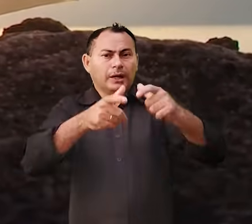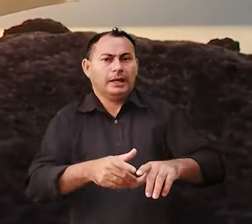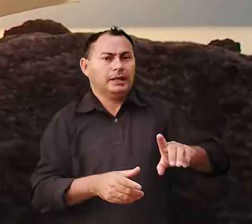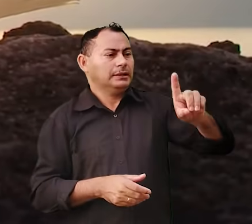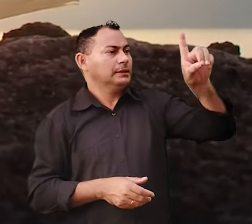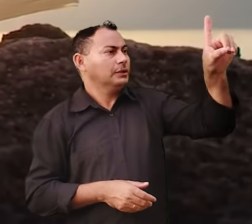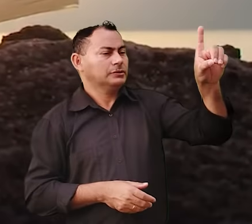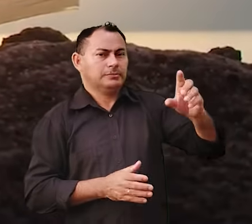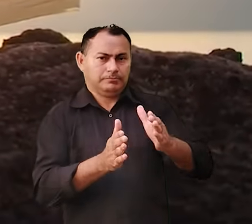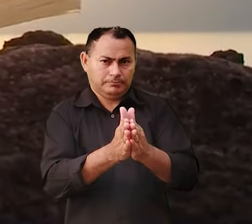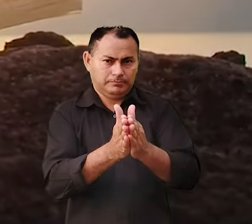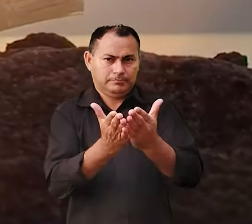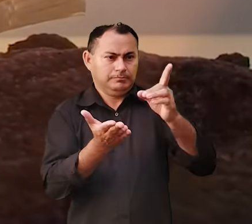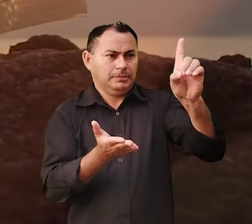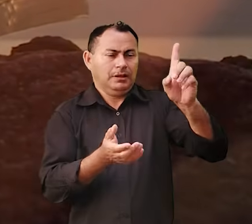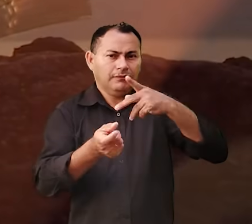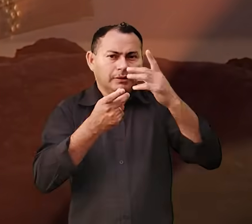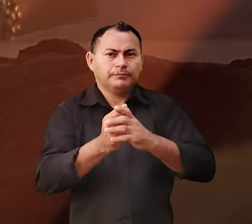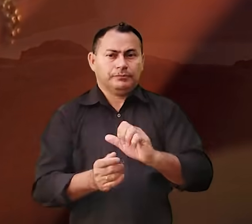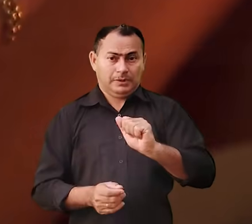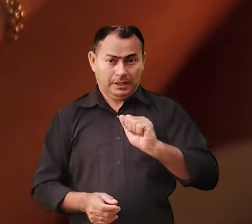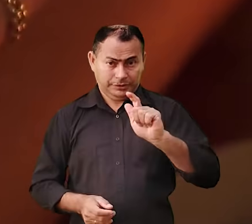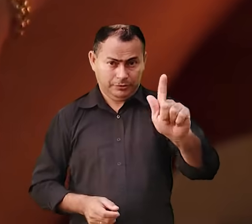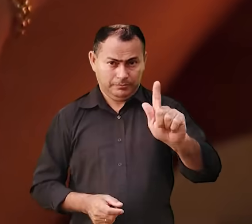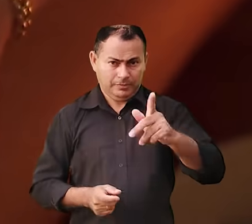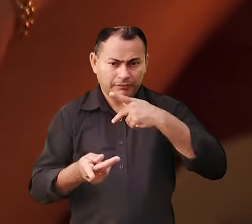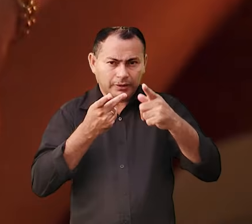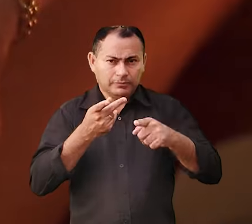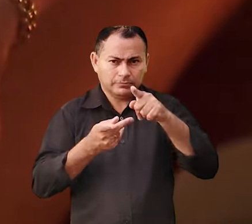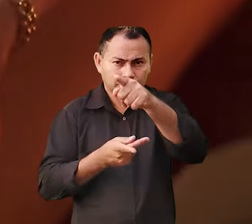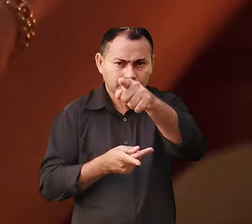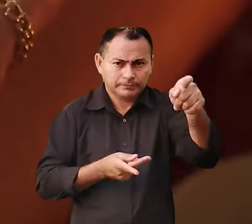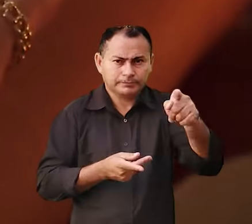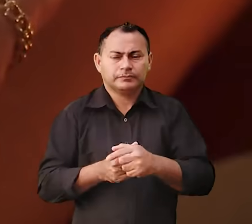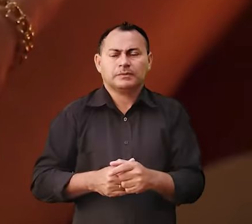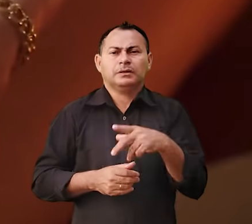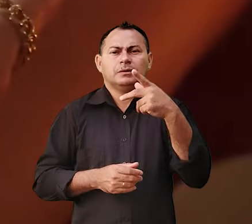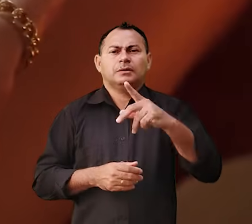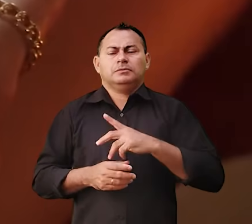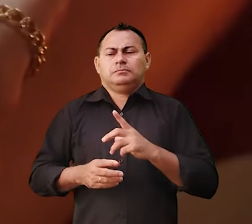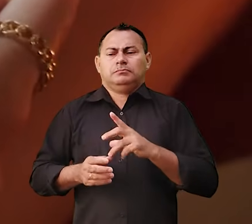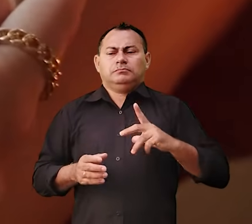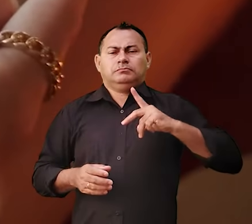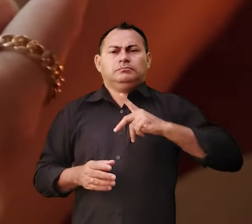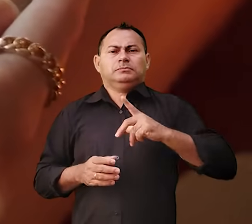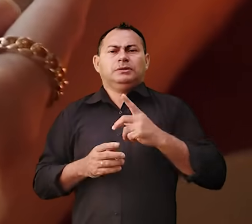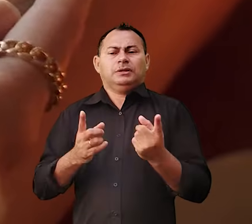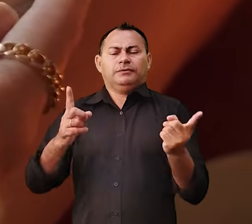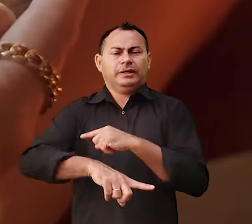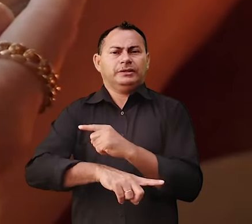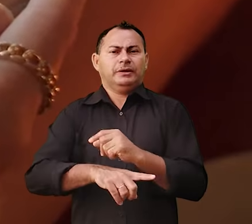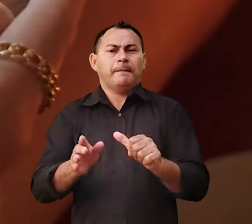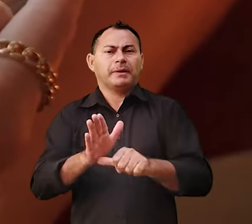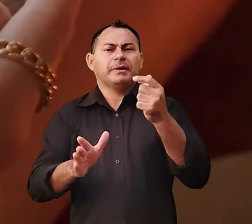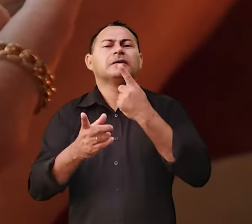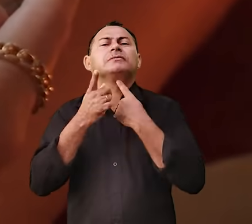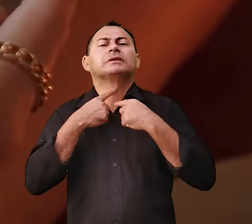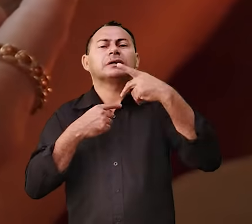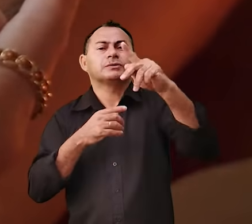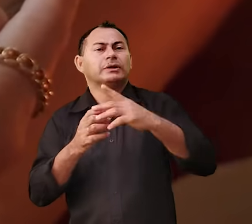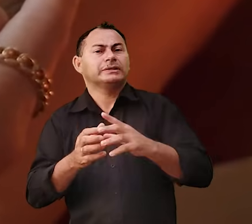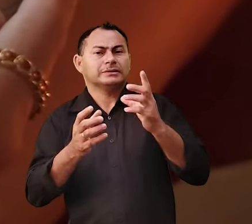em primeiro lugar. O que Ageu está dizendo é: vocês estão com suas prioridades